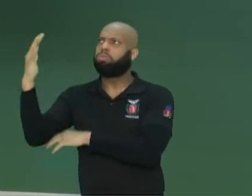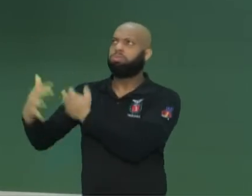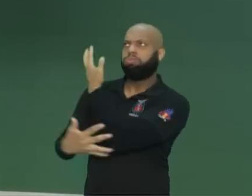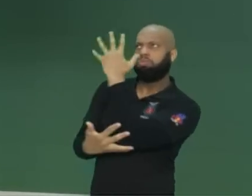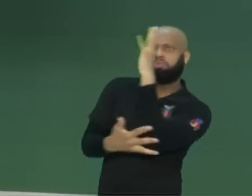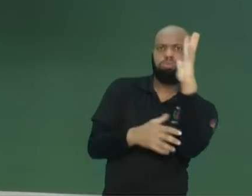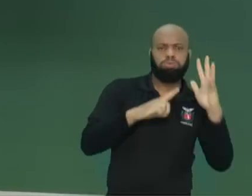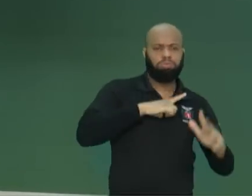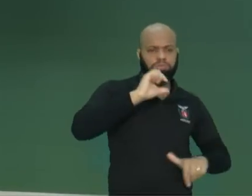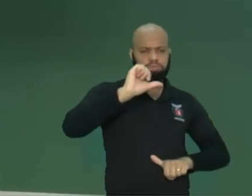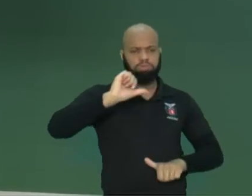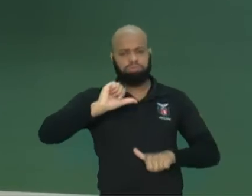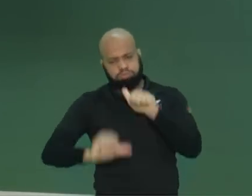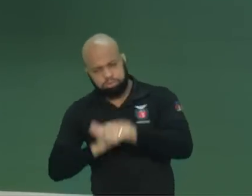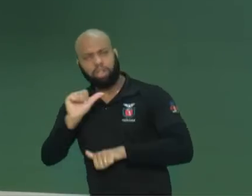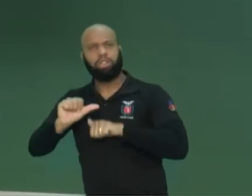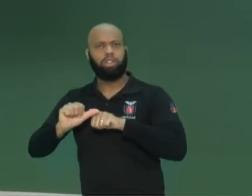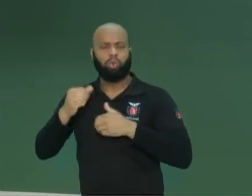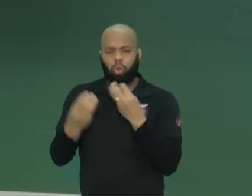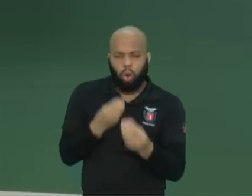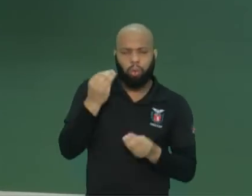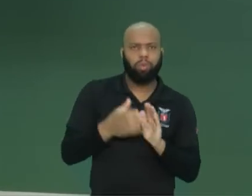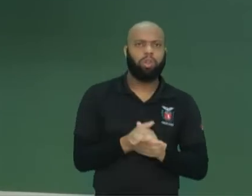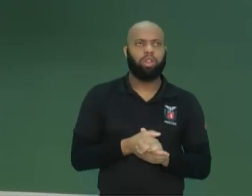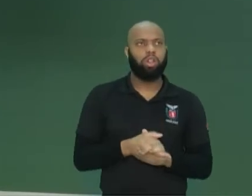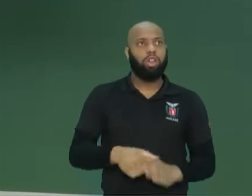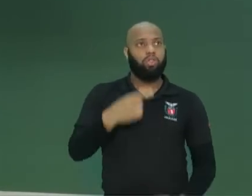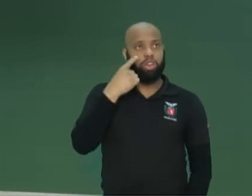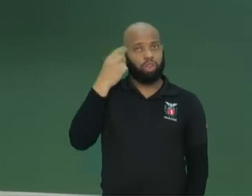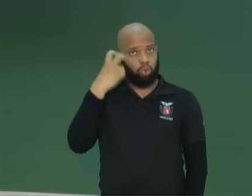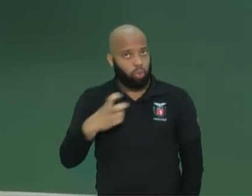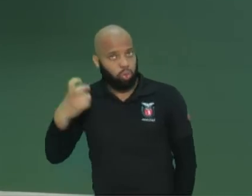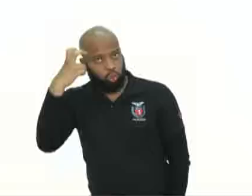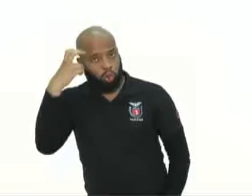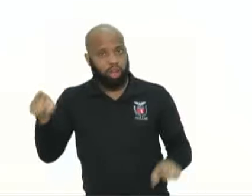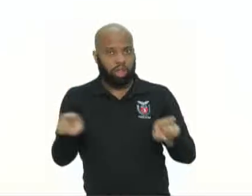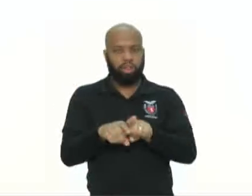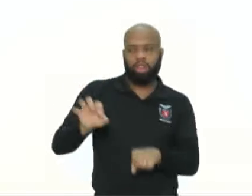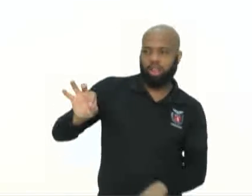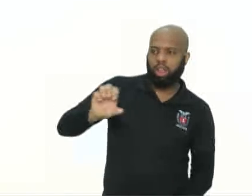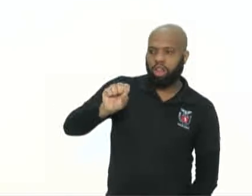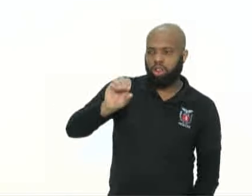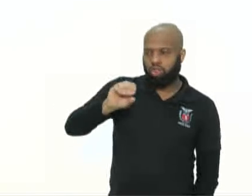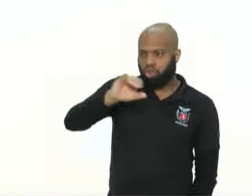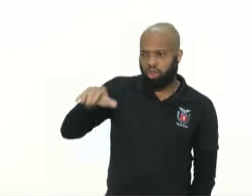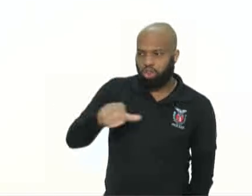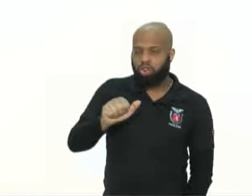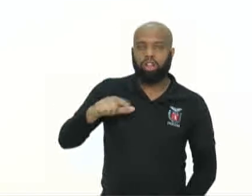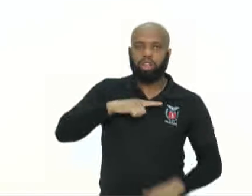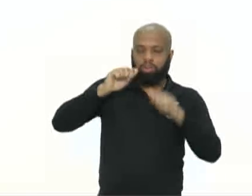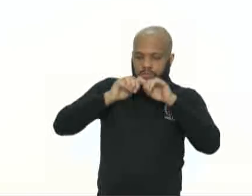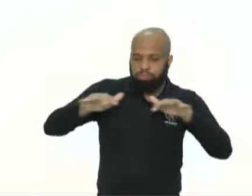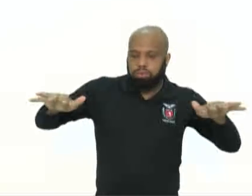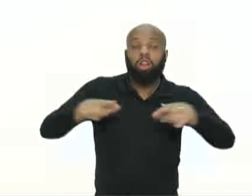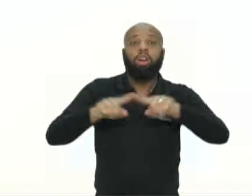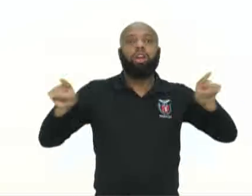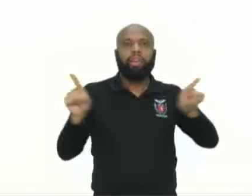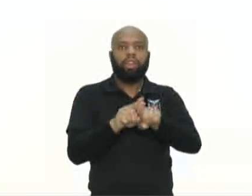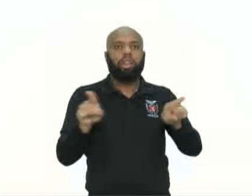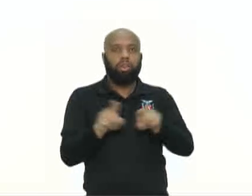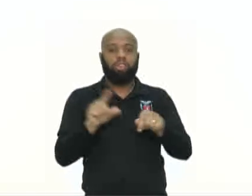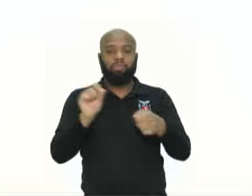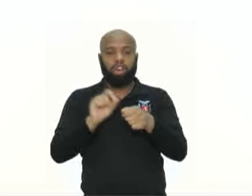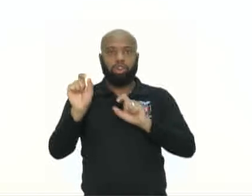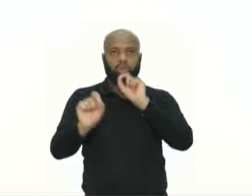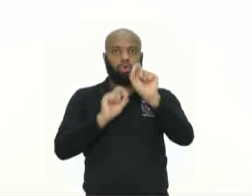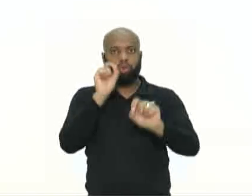ocasiona nesta paisagem natural? Tá? A cultura da soja é difundida na região, mas também